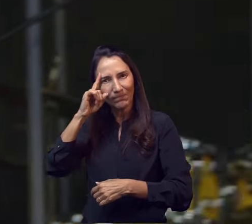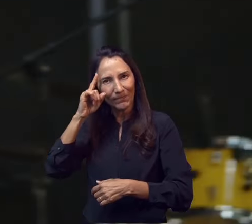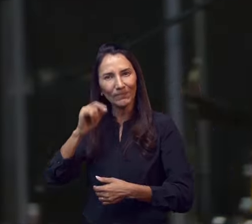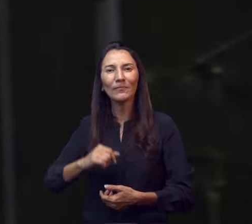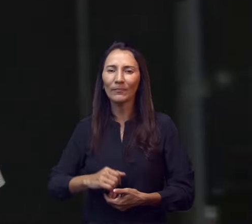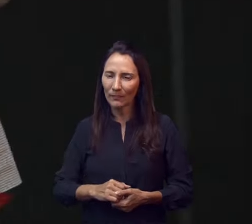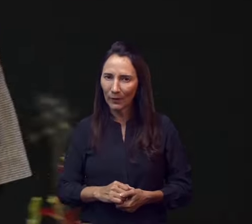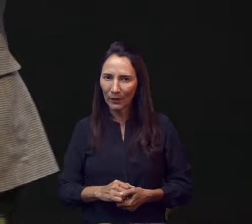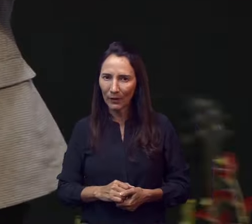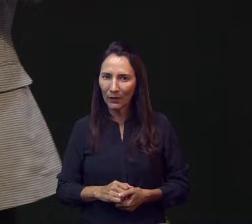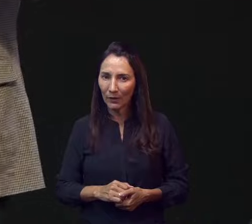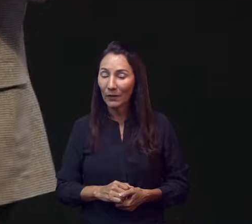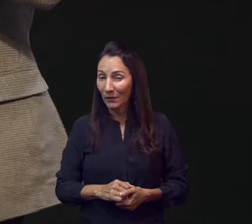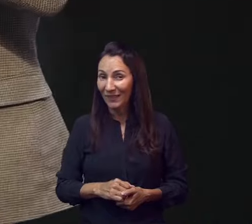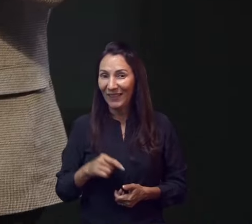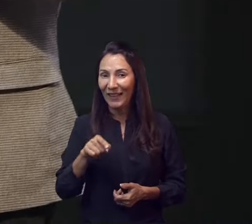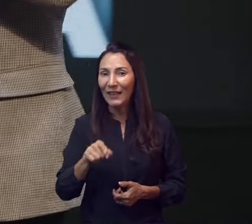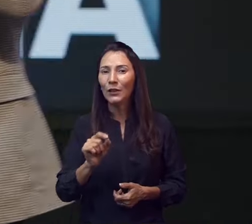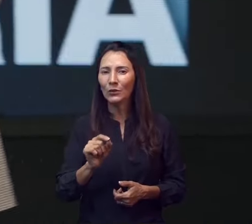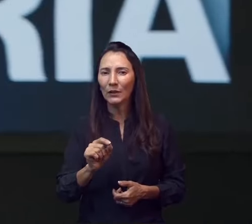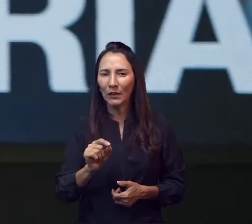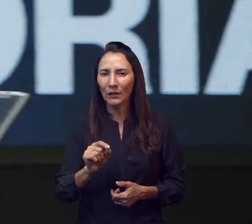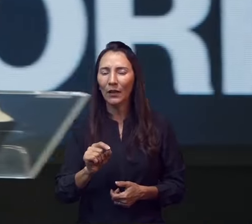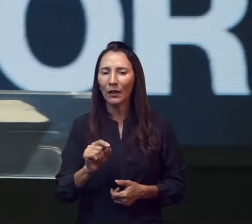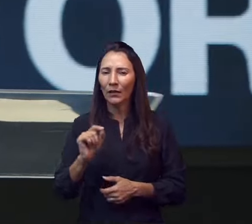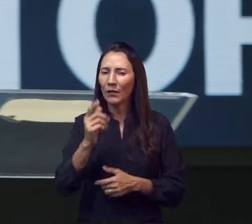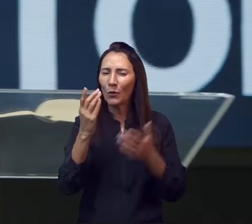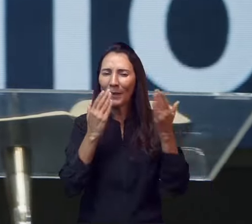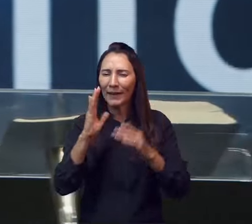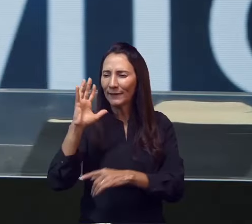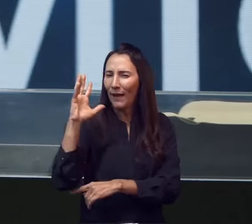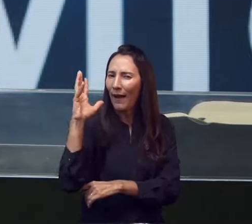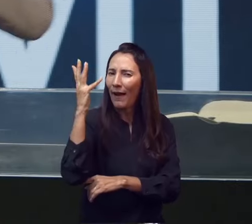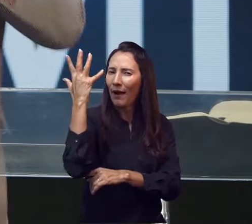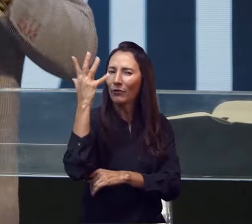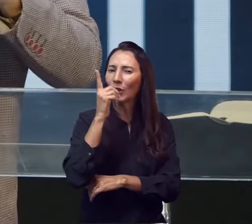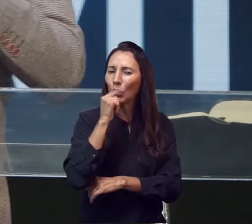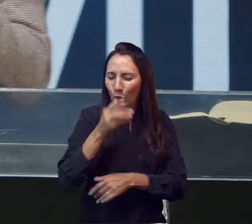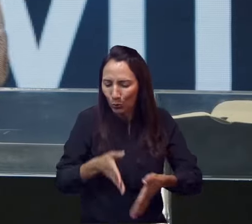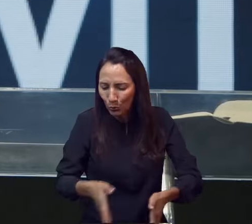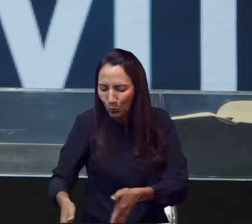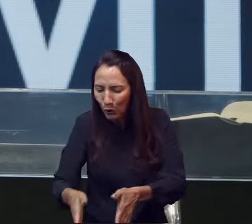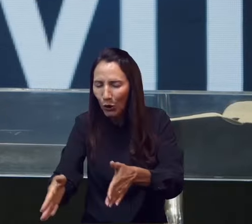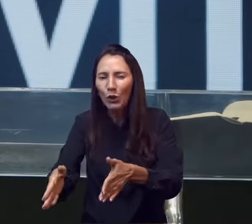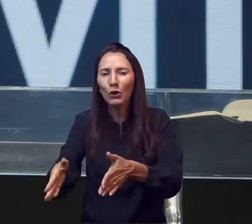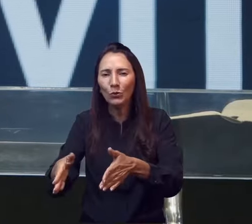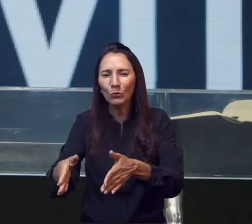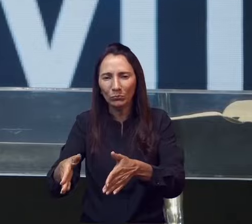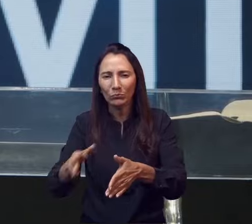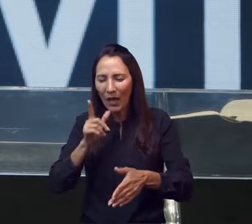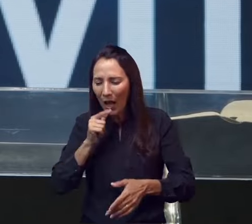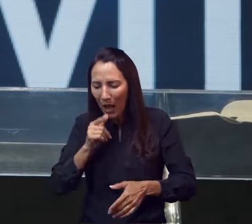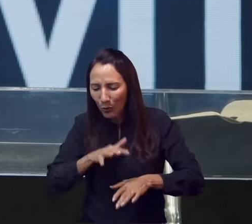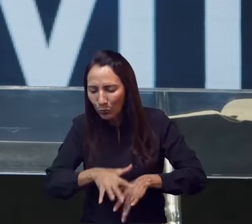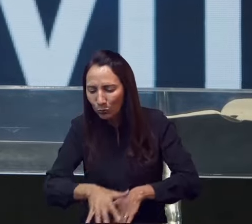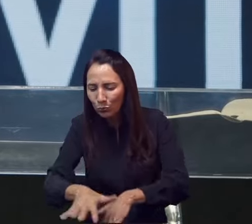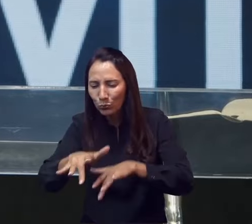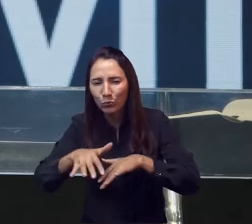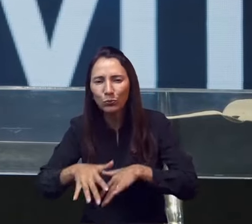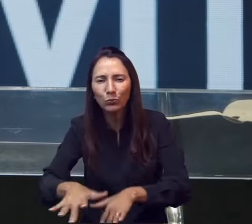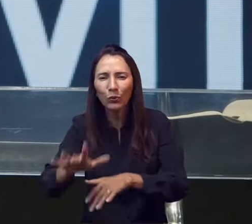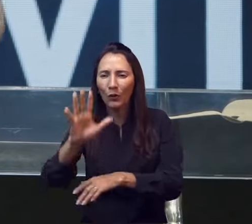pois será como árvore plantada junto a Ribeiros que dá o seu fruto na estação própria cuja as folhas não caem e tudo